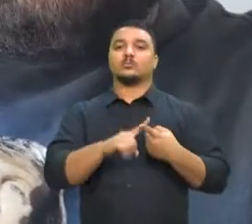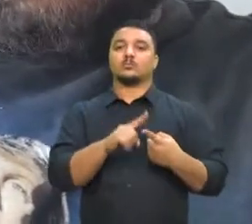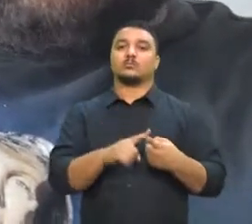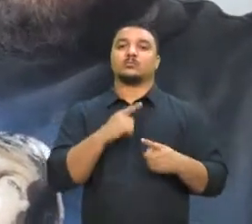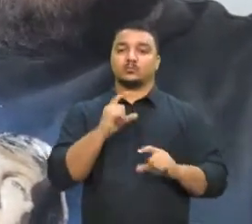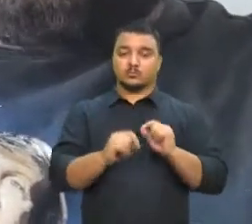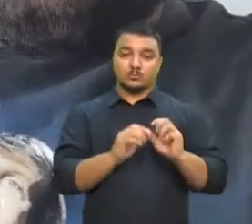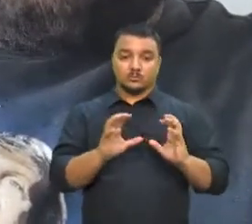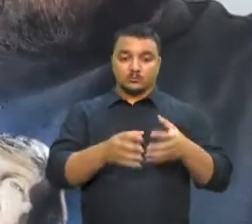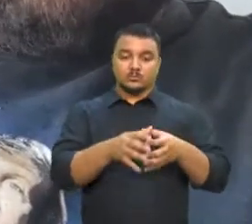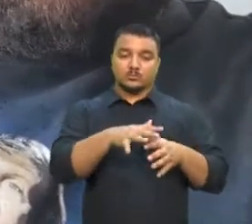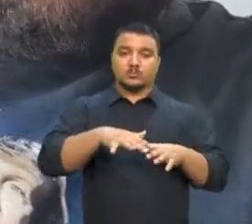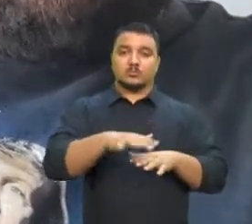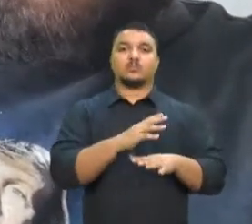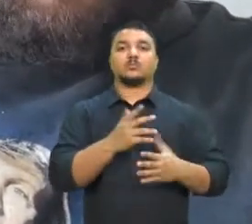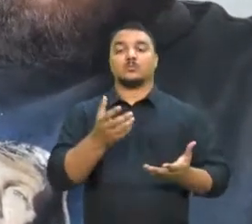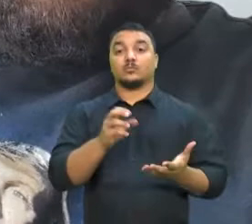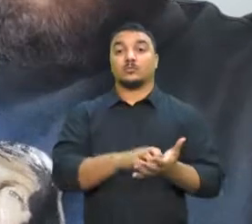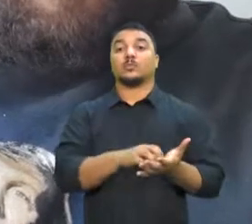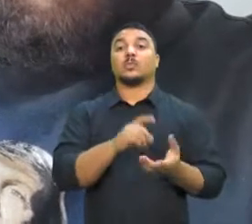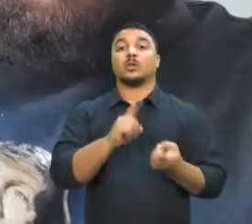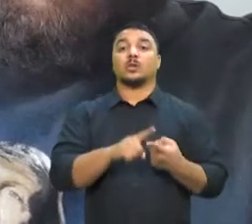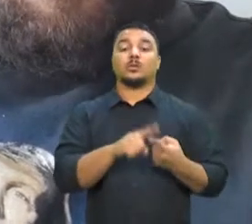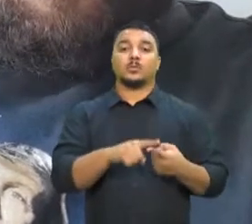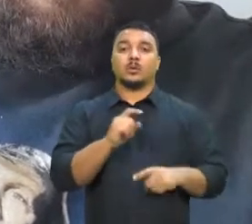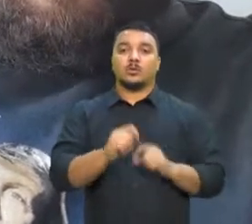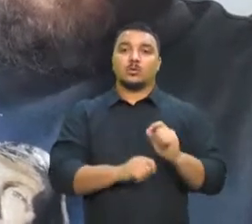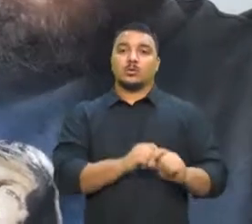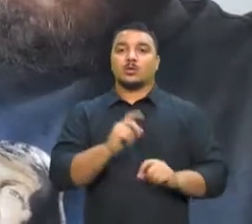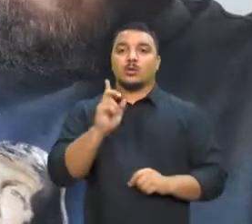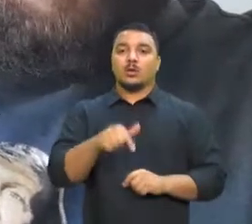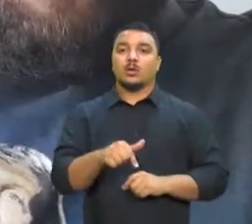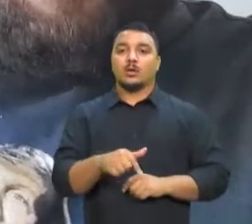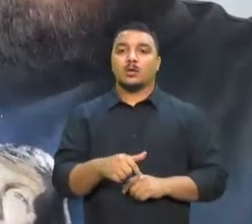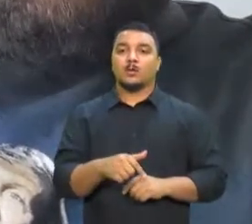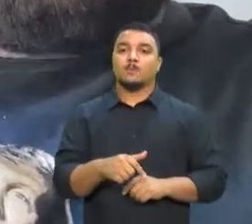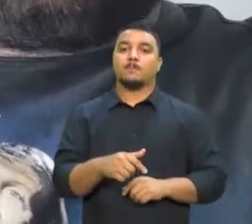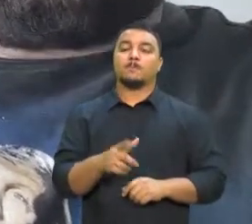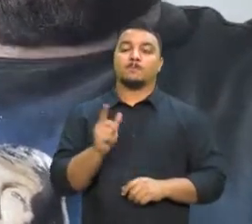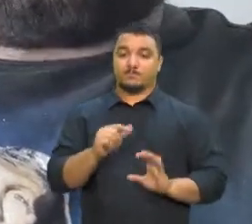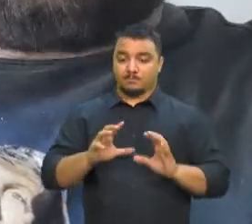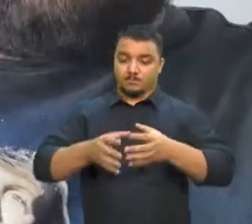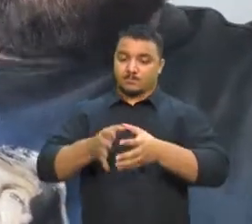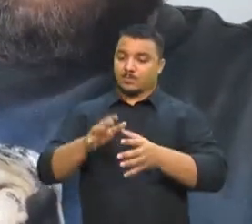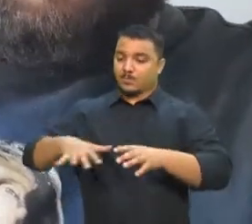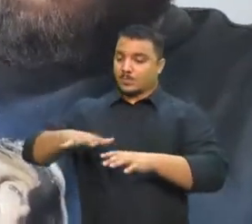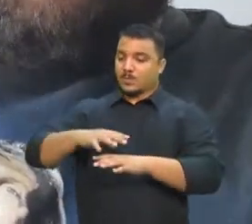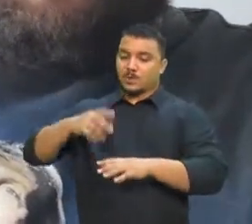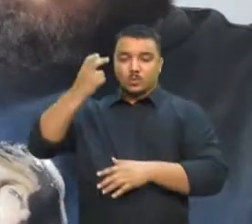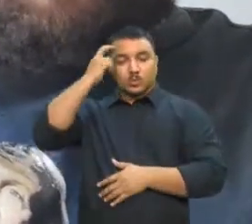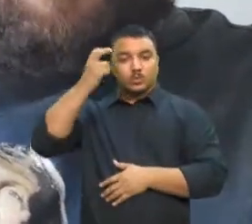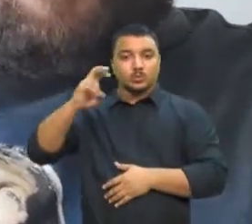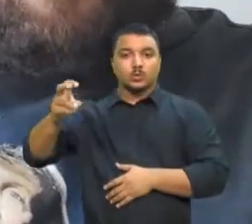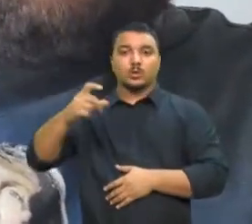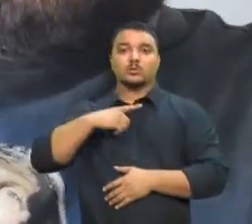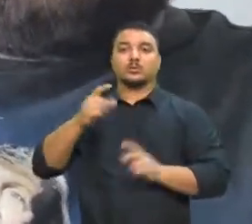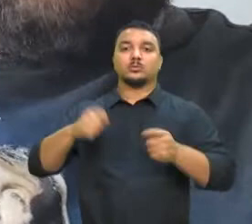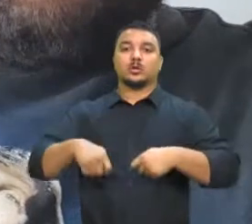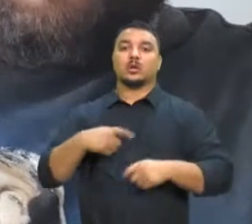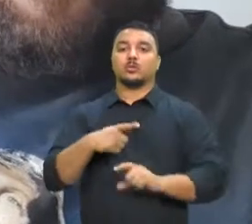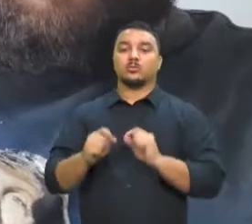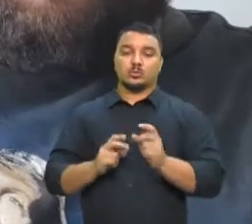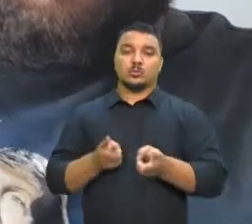setor, medidas inclusive para que os protagonistas do campo cultural possam se manter